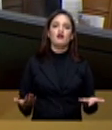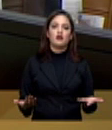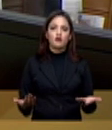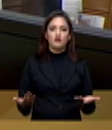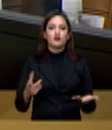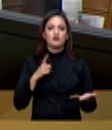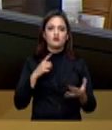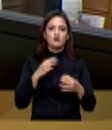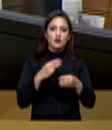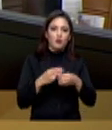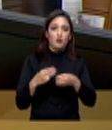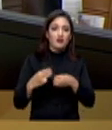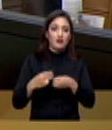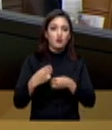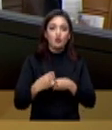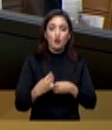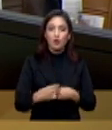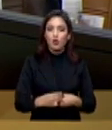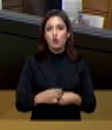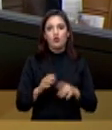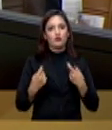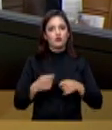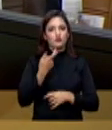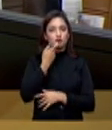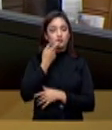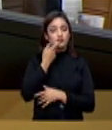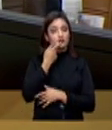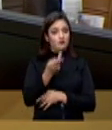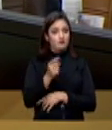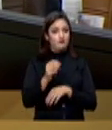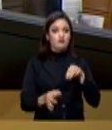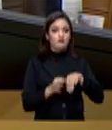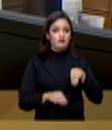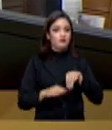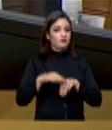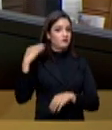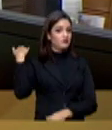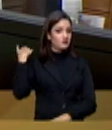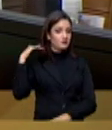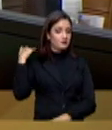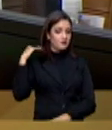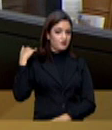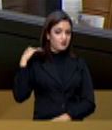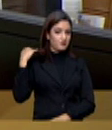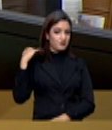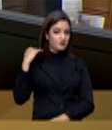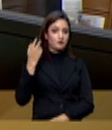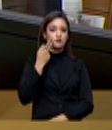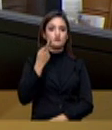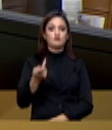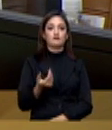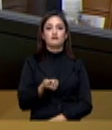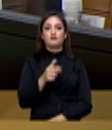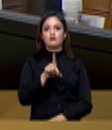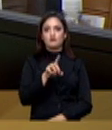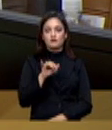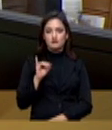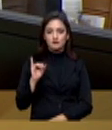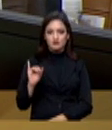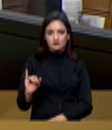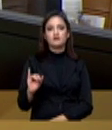aqui estou a citar da Lavra da eminente ministra Cármen Lúcia ação direta de